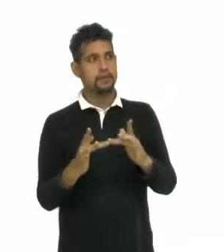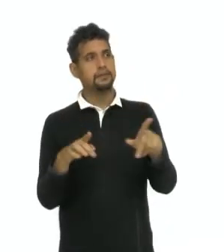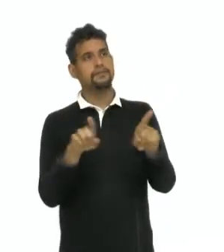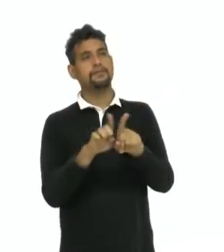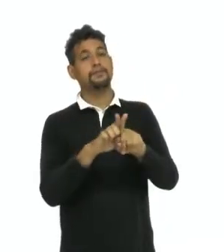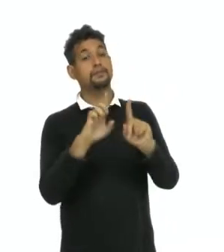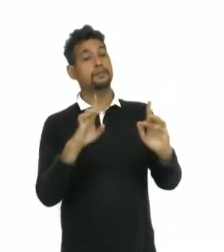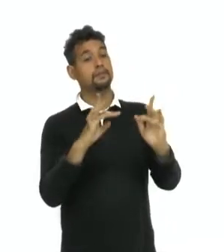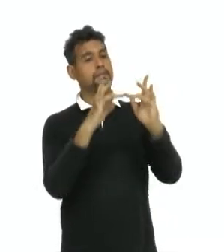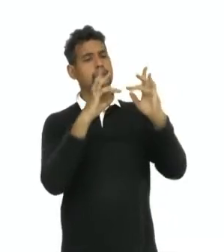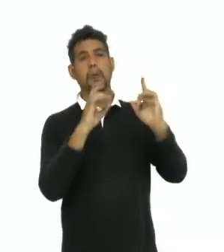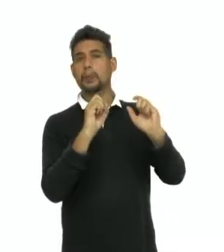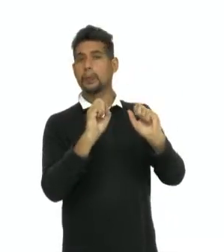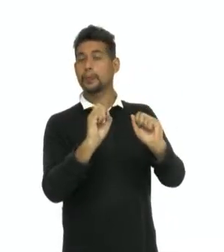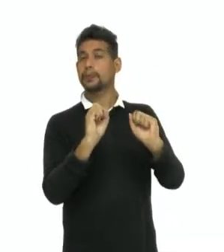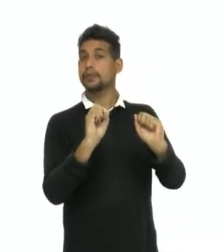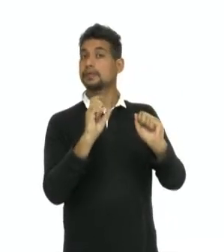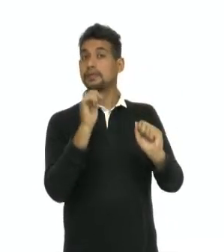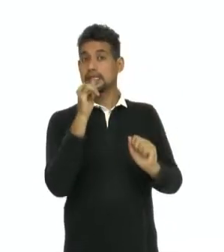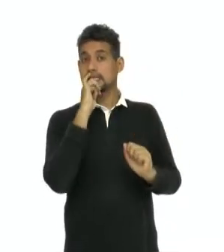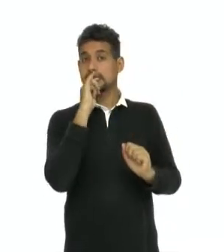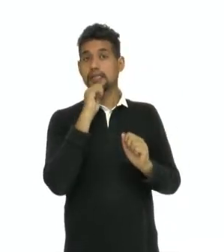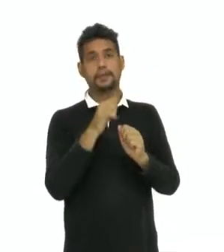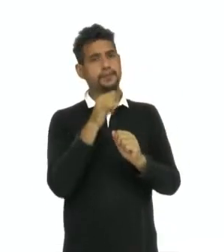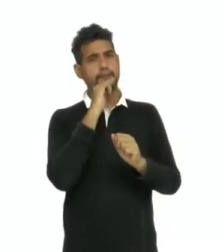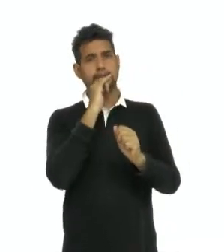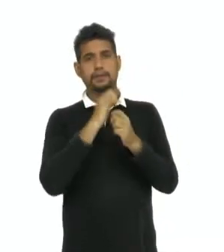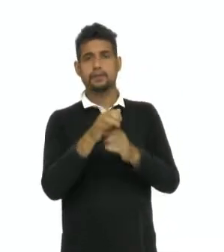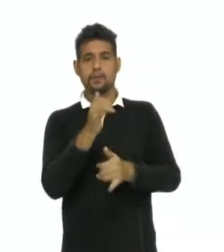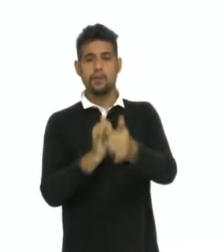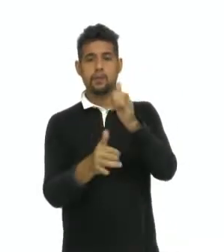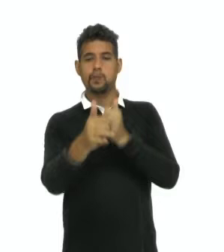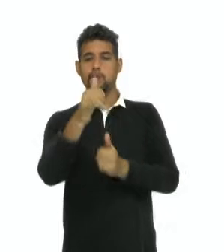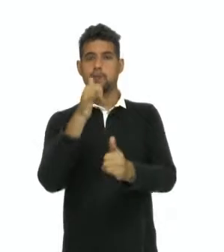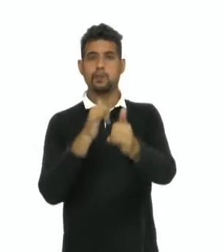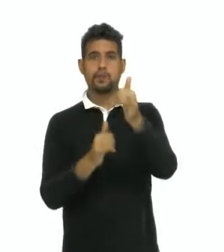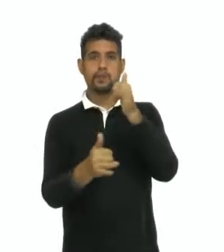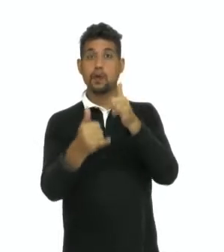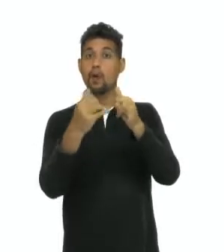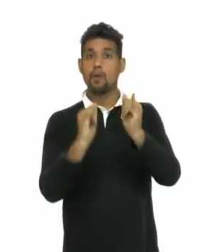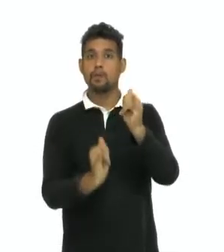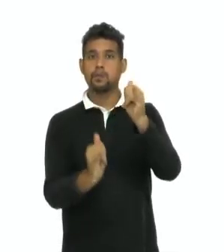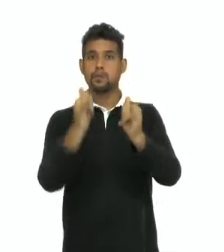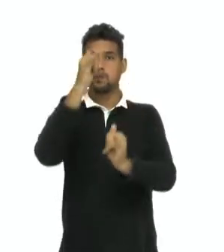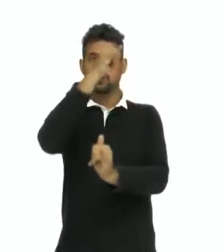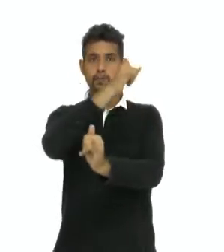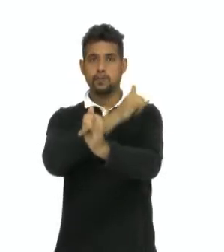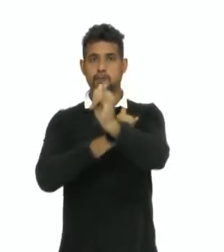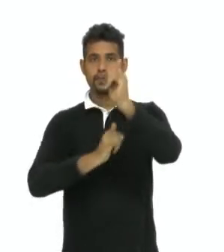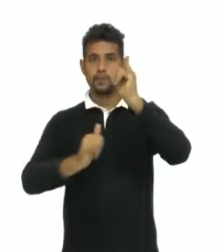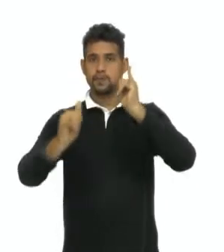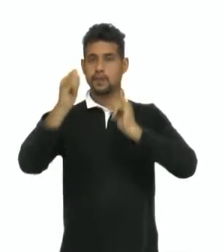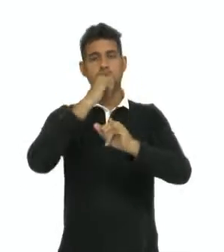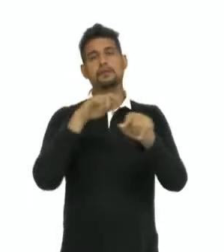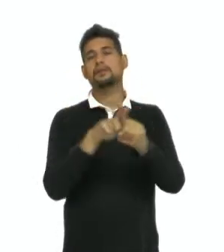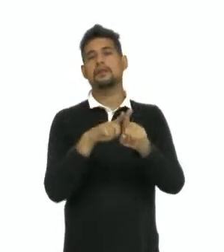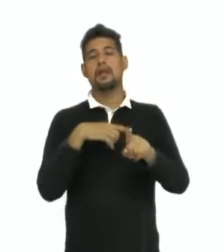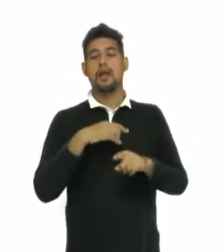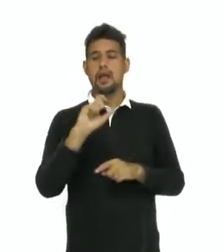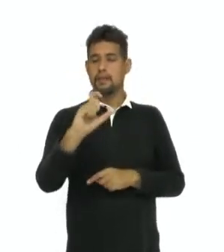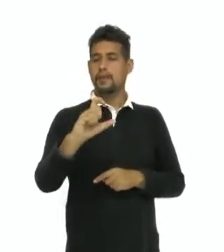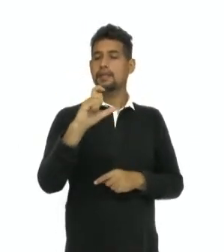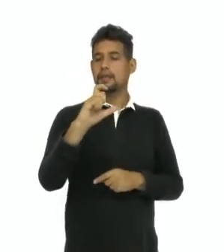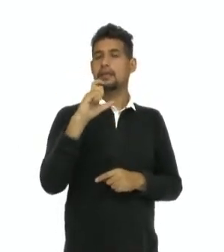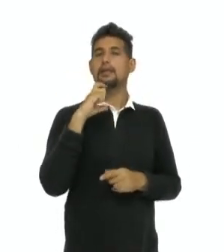ligação pode ser em série ou em paralelo. Enquanto as pilhas são formadas por uma única célula eletroquímica, as baterias